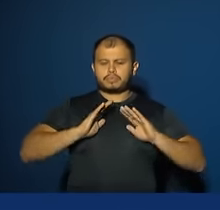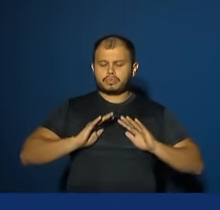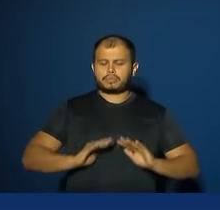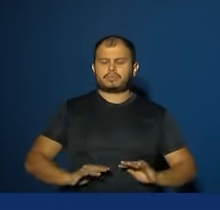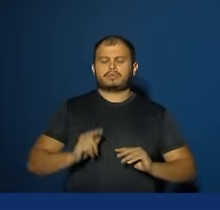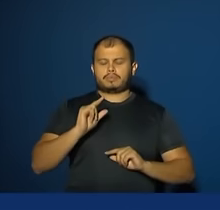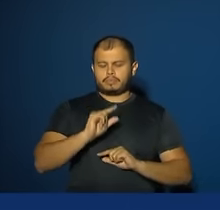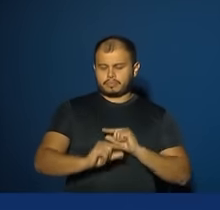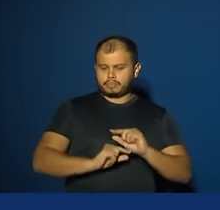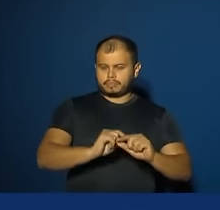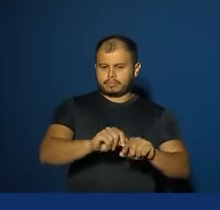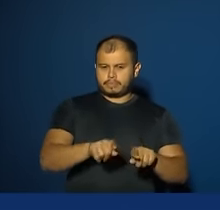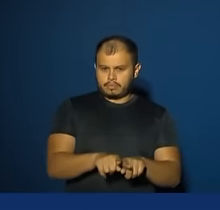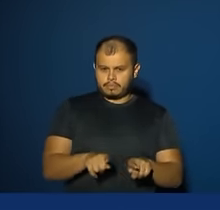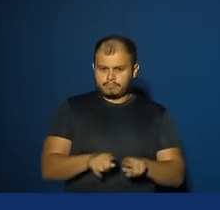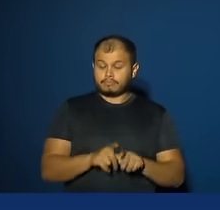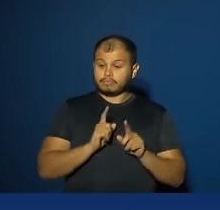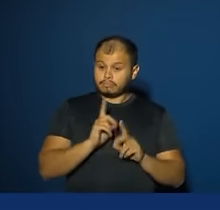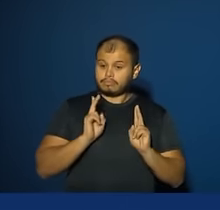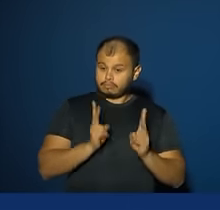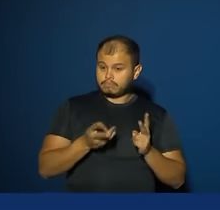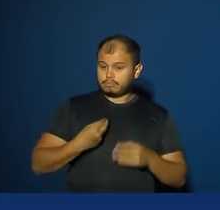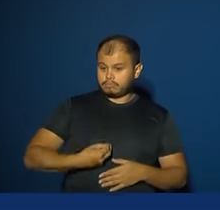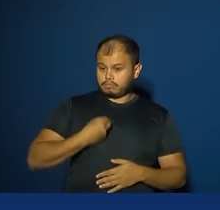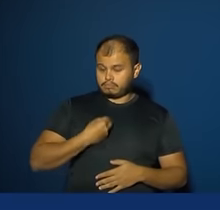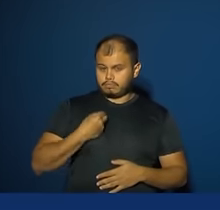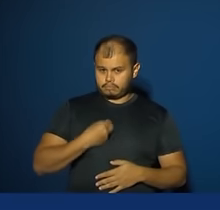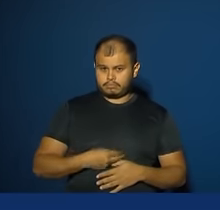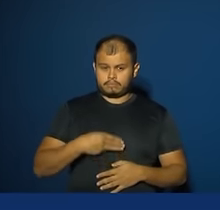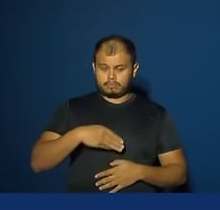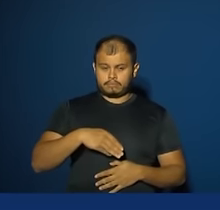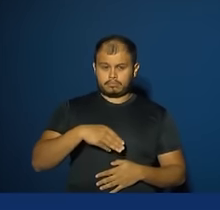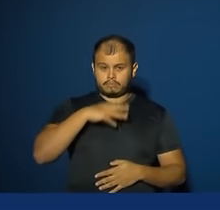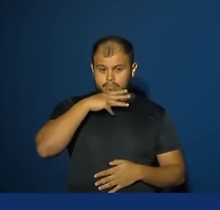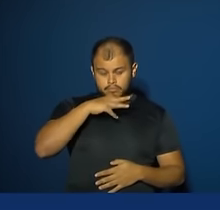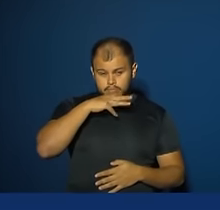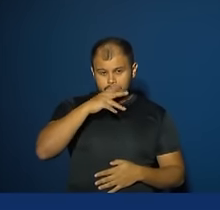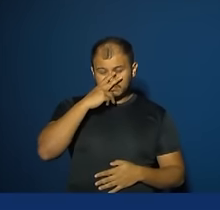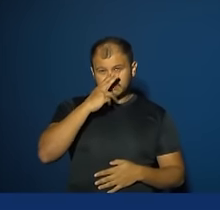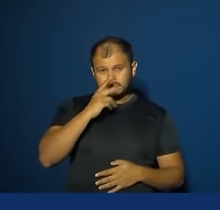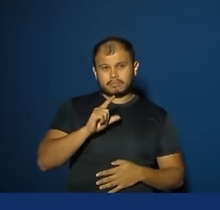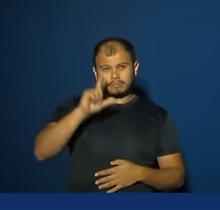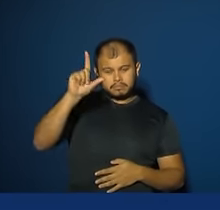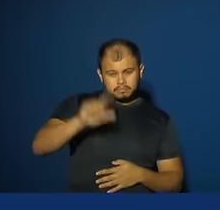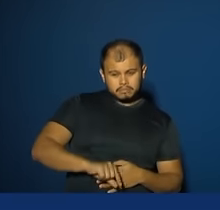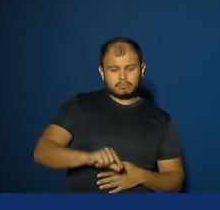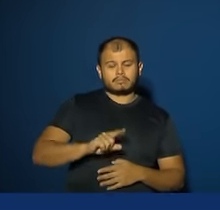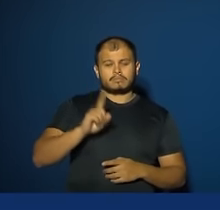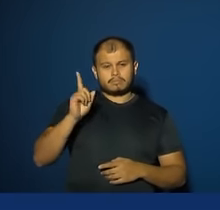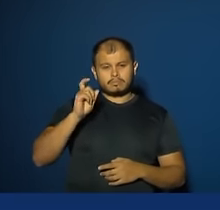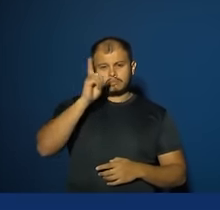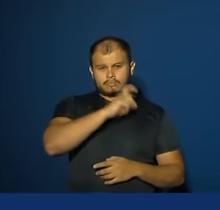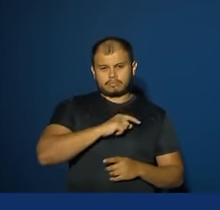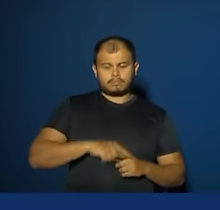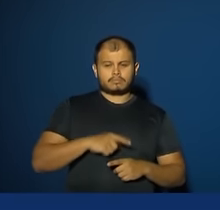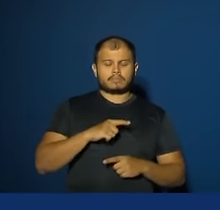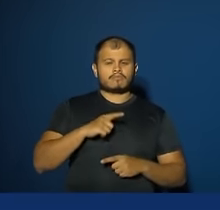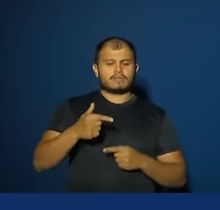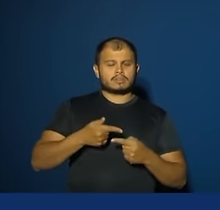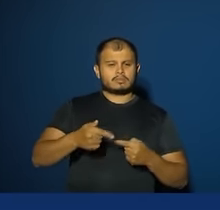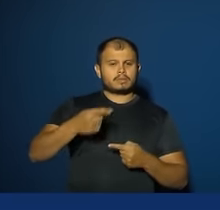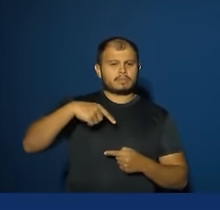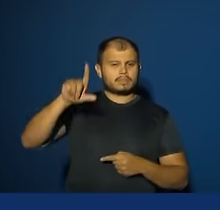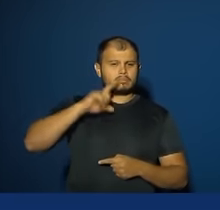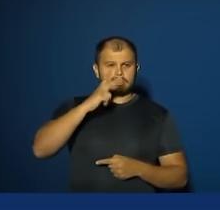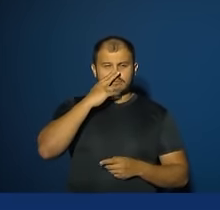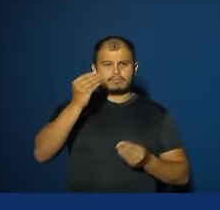em colocar, estão em place, estão lá. A questão do março ficou menos provável. Esse dado de emprego que veio semana passada jogou um pouco de